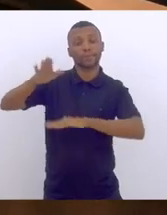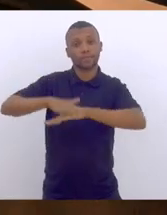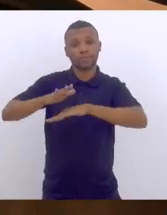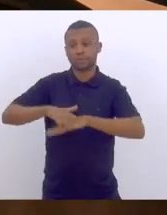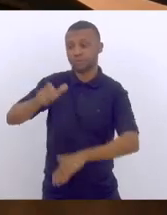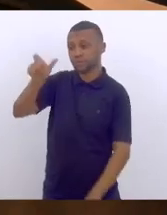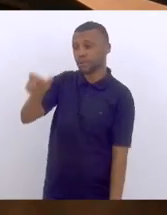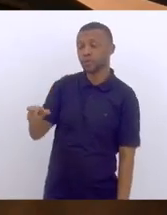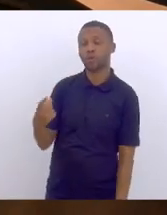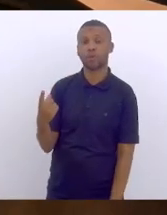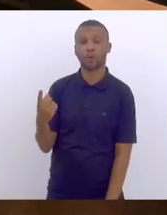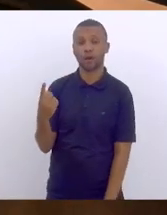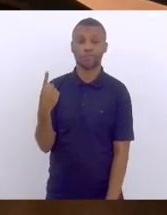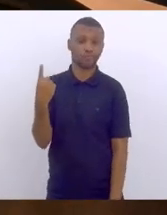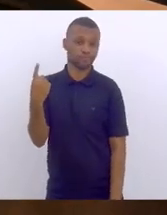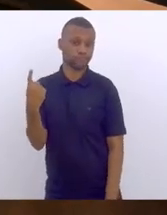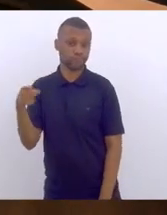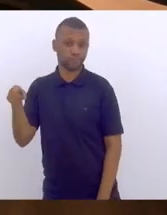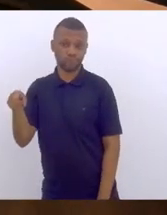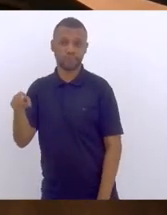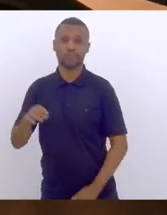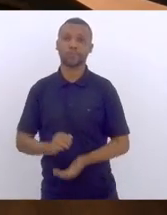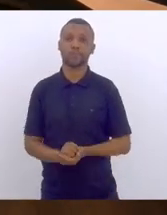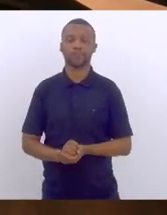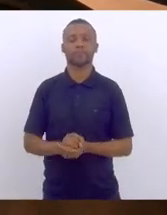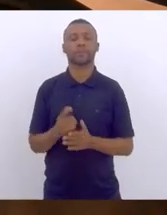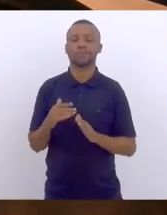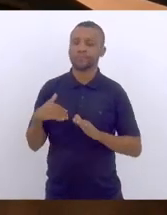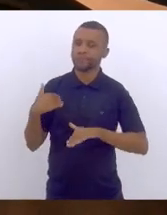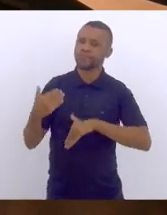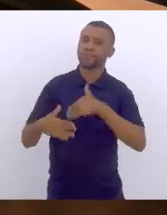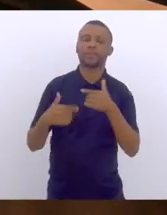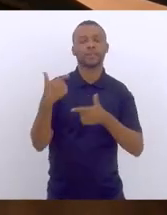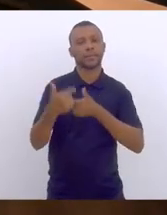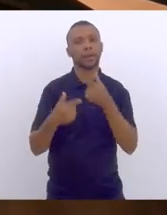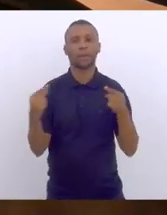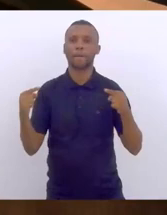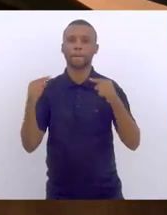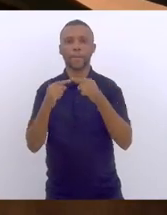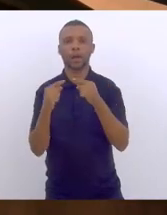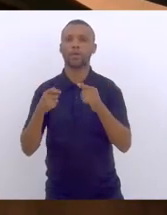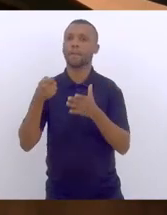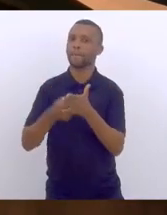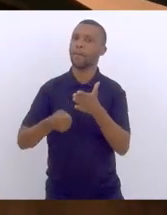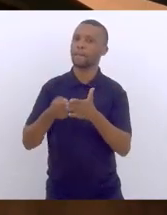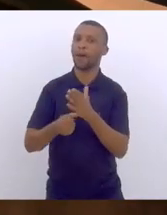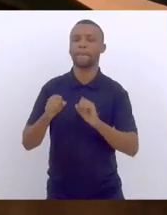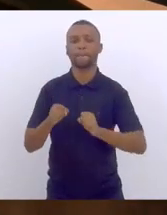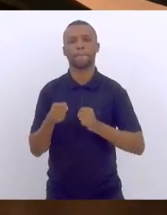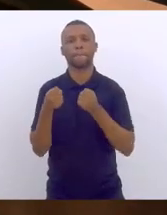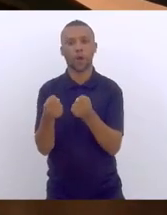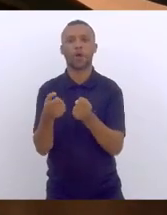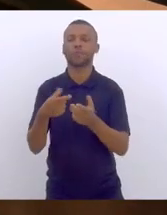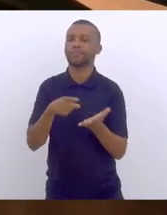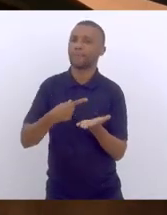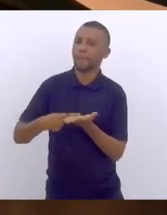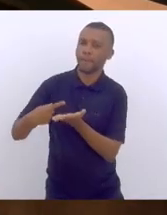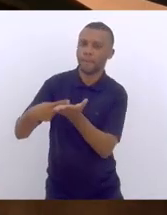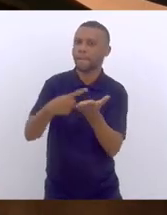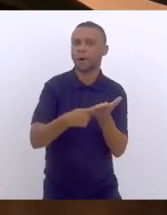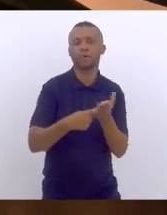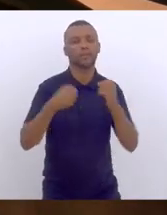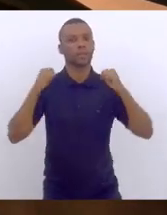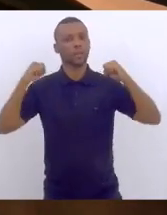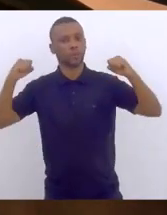vamos avançar. Todo esse trabalho tem a ver com a luta, com a perseverança e com a forma de organização dessas